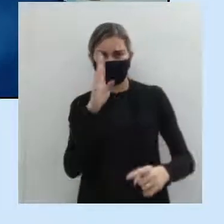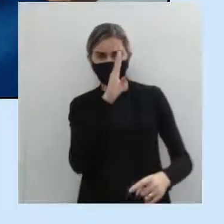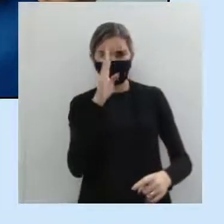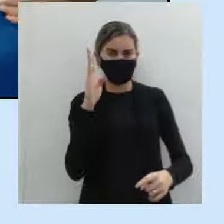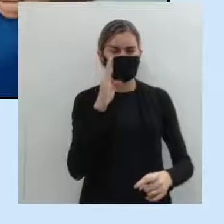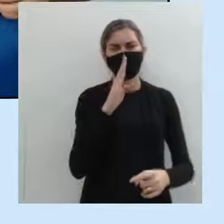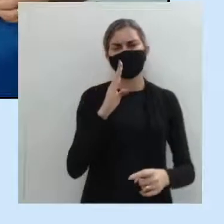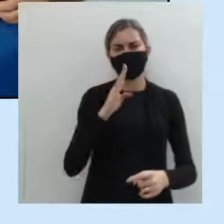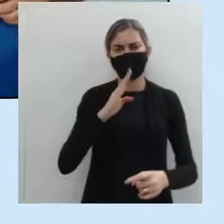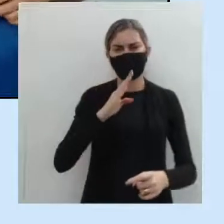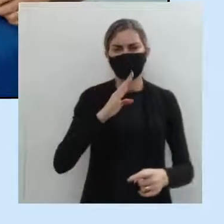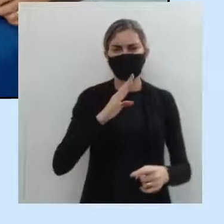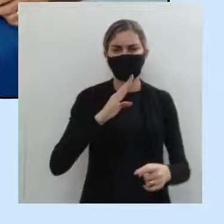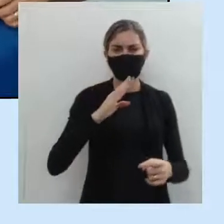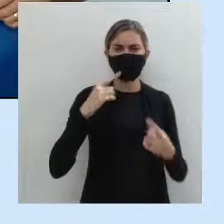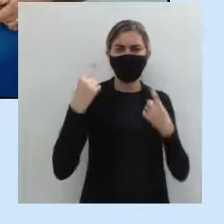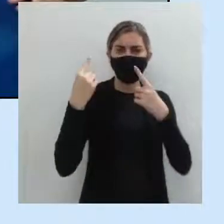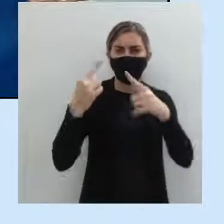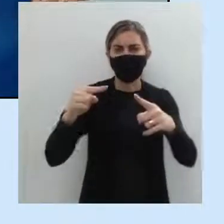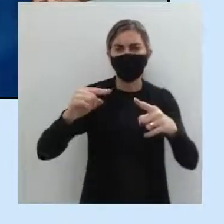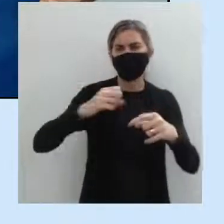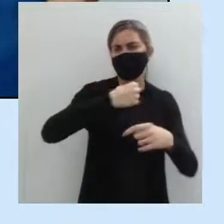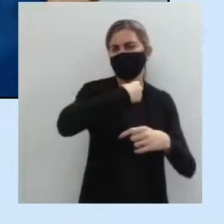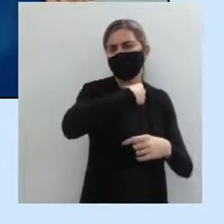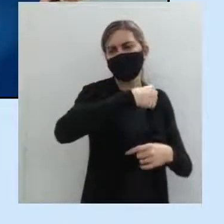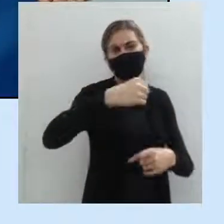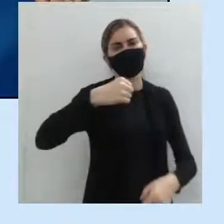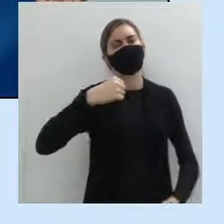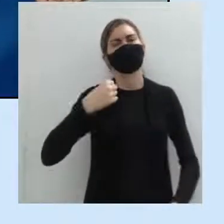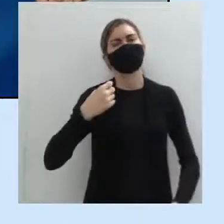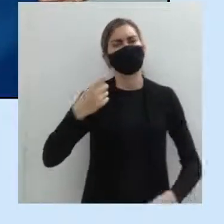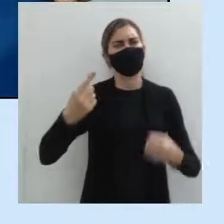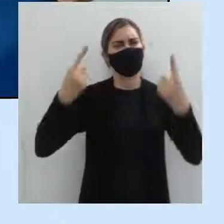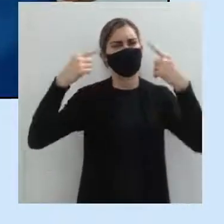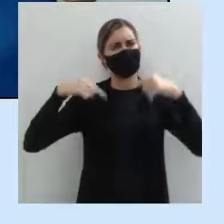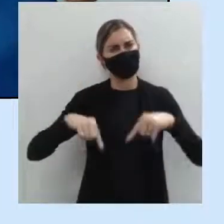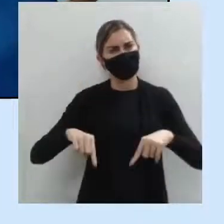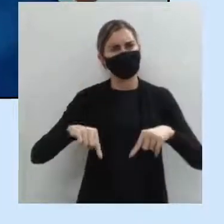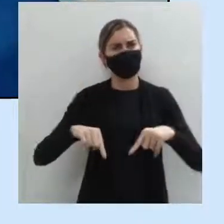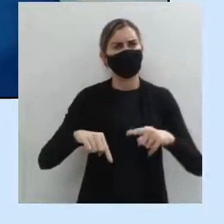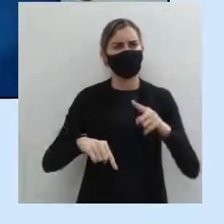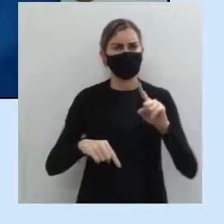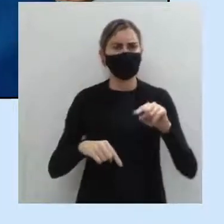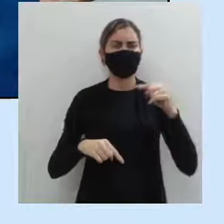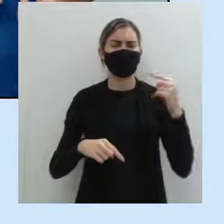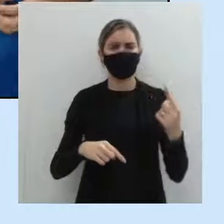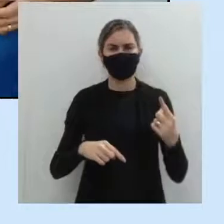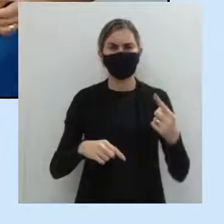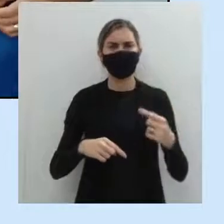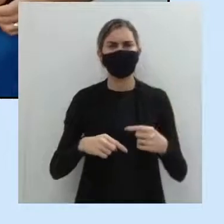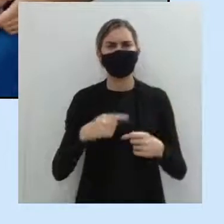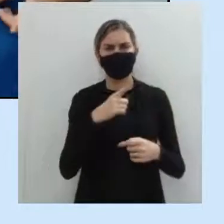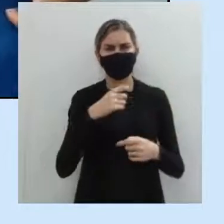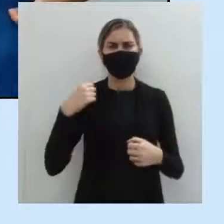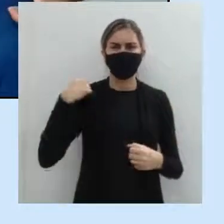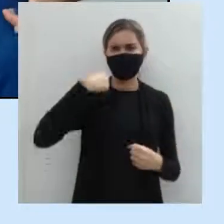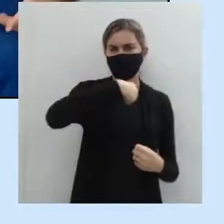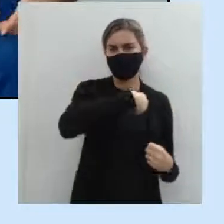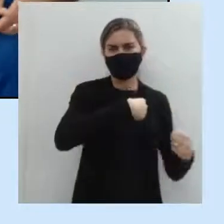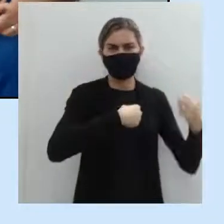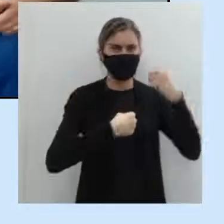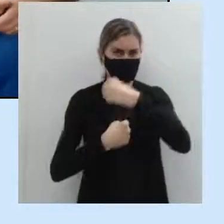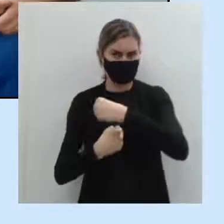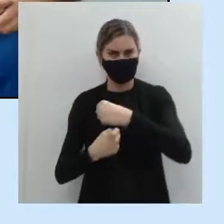atacar e defender simultaneamente. Abaixo vem umas duas lutas. À esquerda nós temos o Muay Thai, né? E